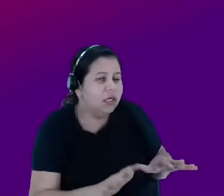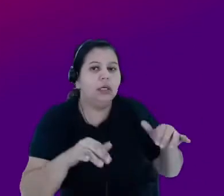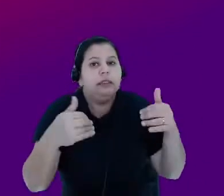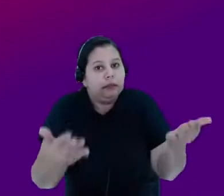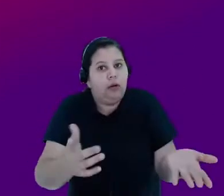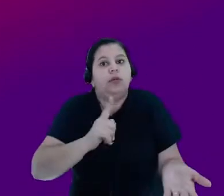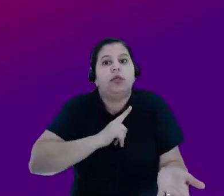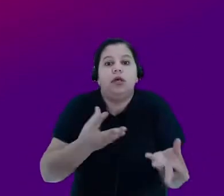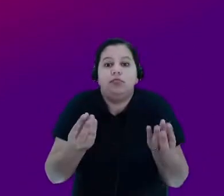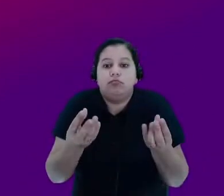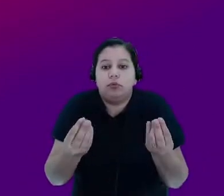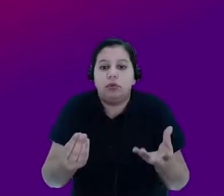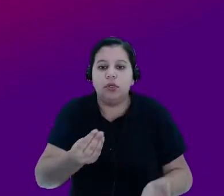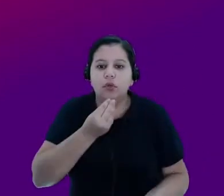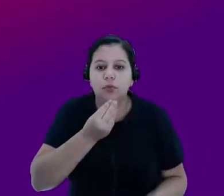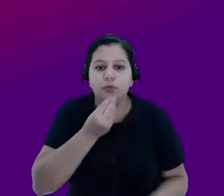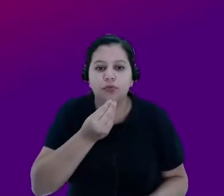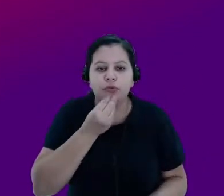de